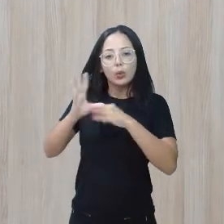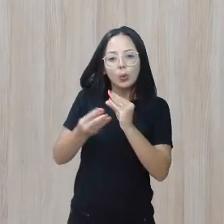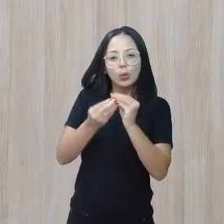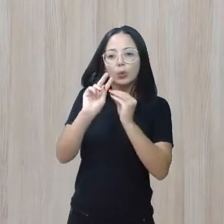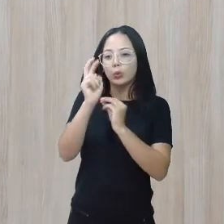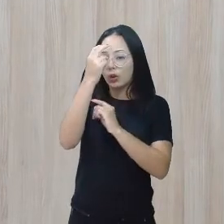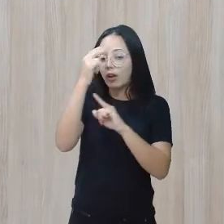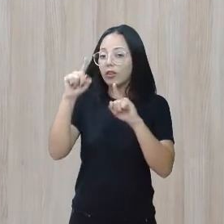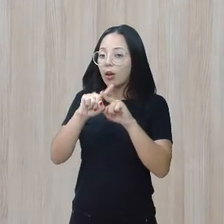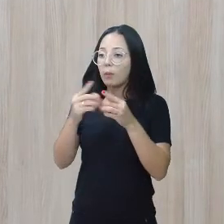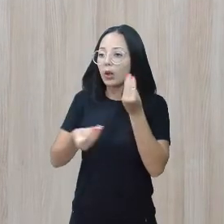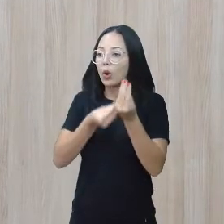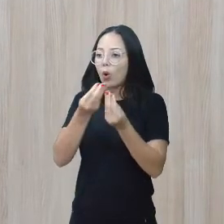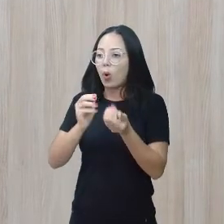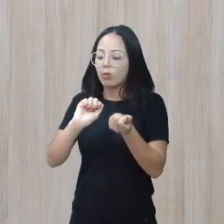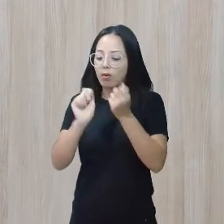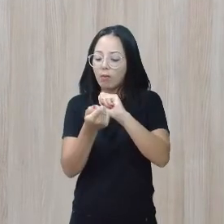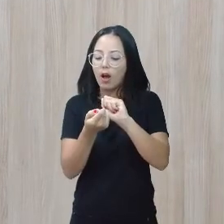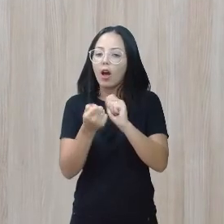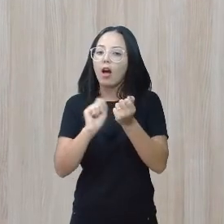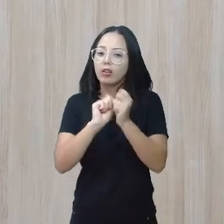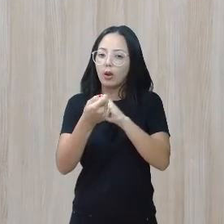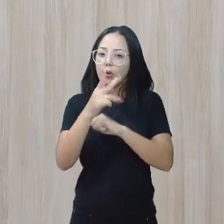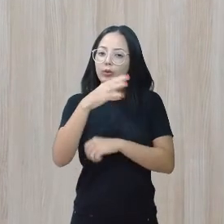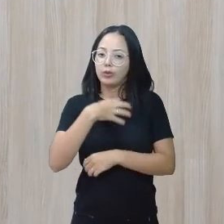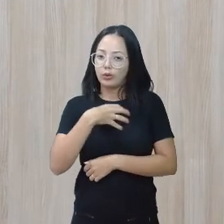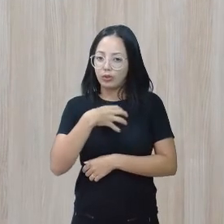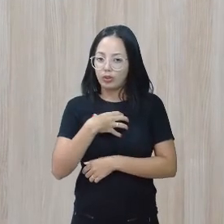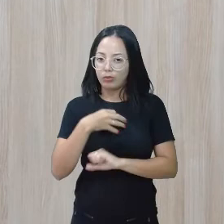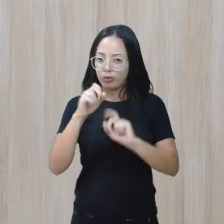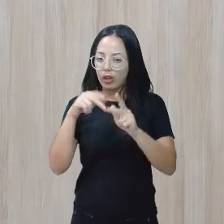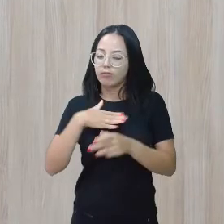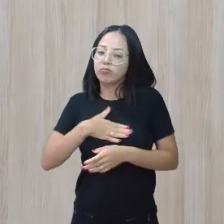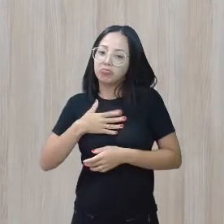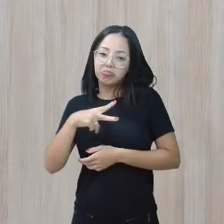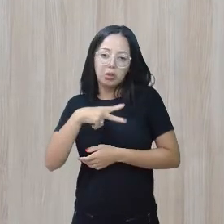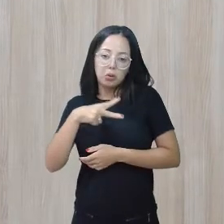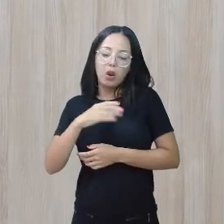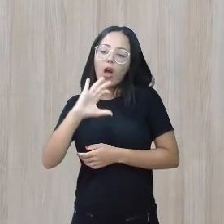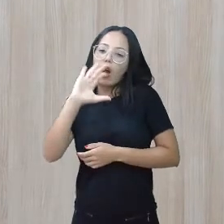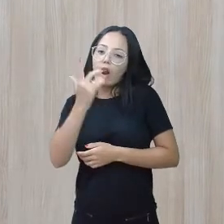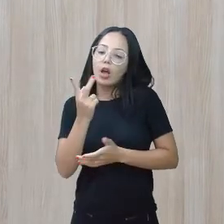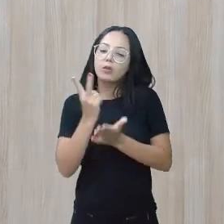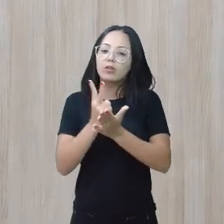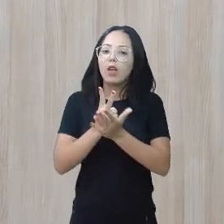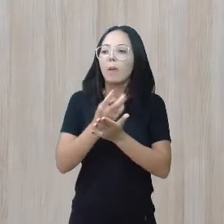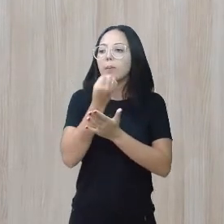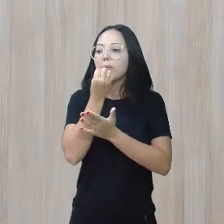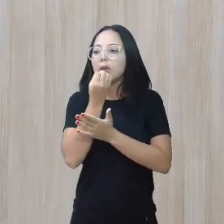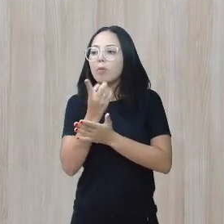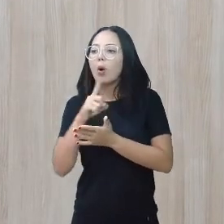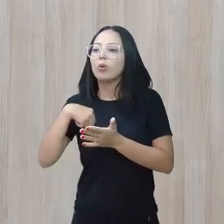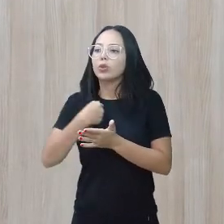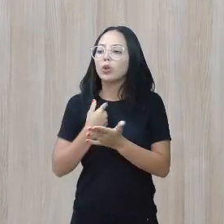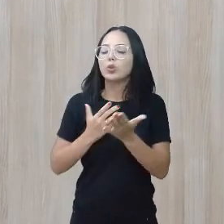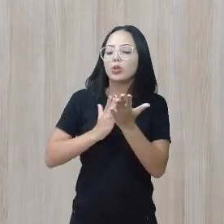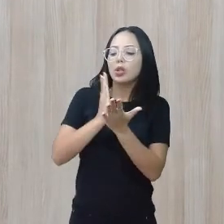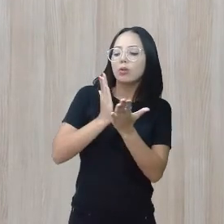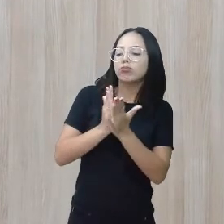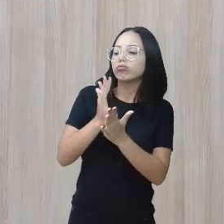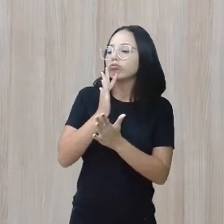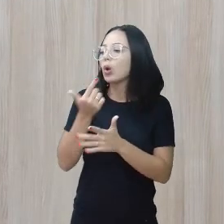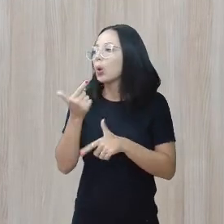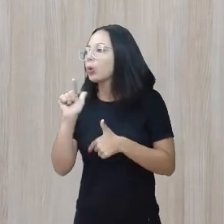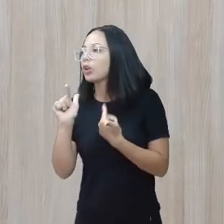que mais se adequa ao seu estilo, ao seu gosto pessoal. Claro que é sempre bom deixar margem para conhecer outra coisa,